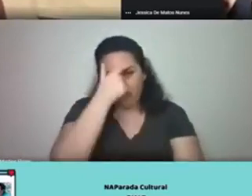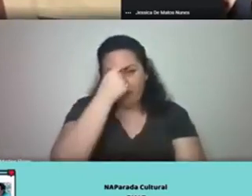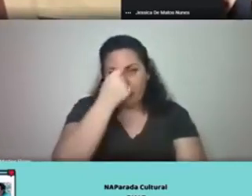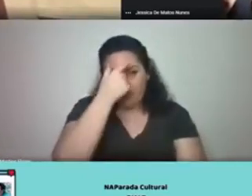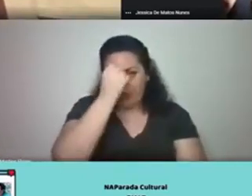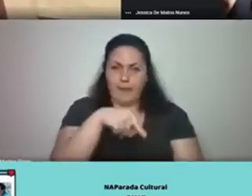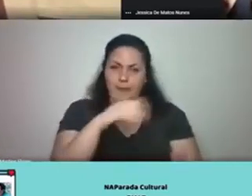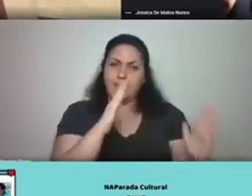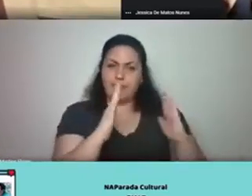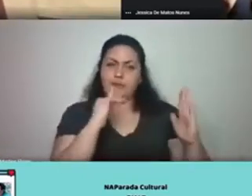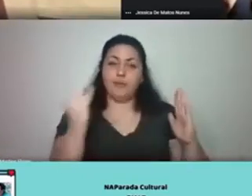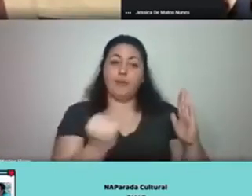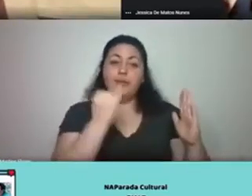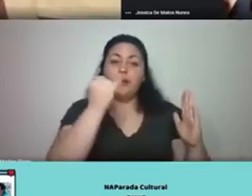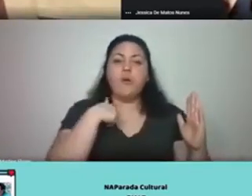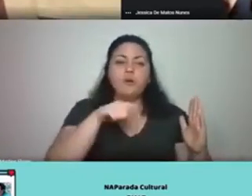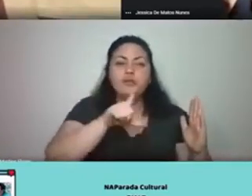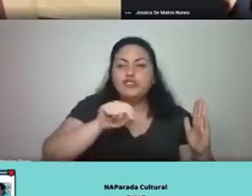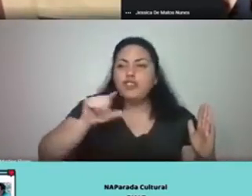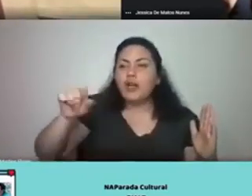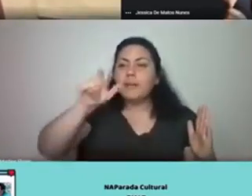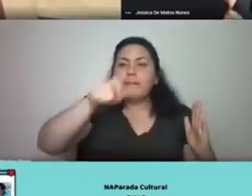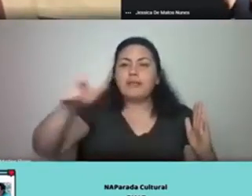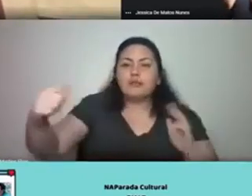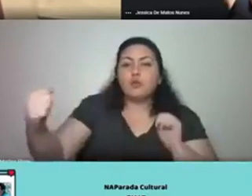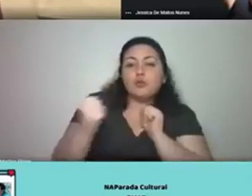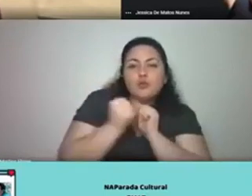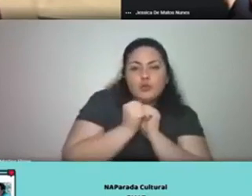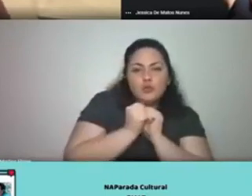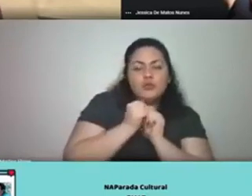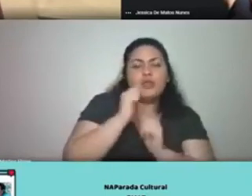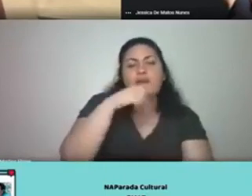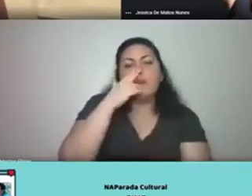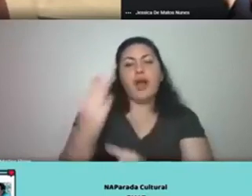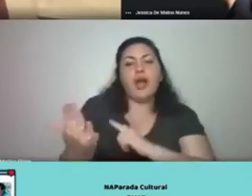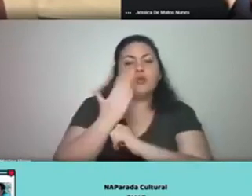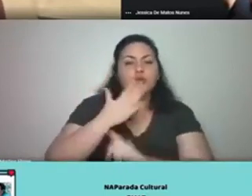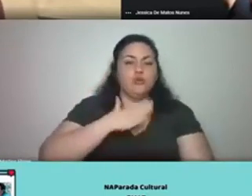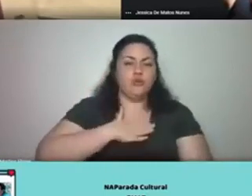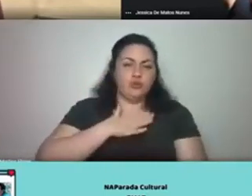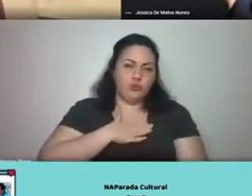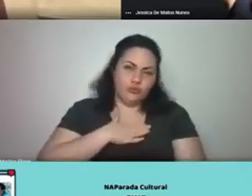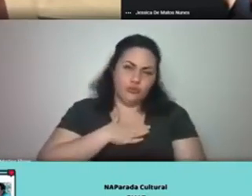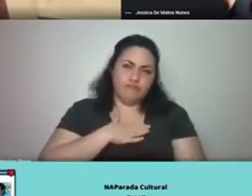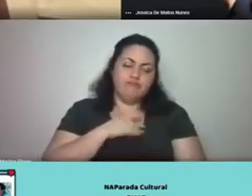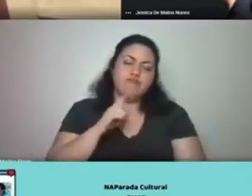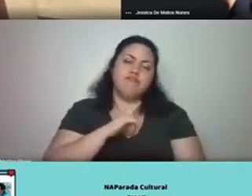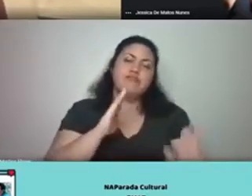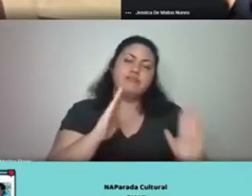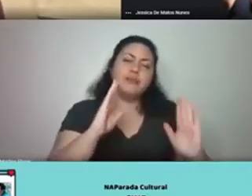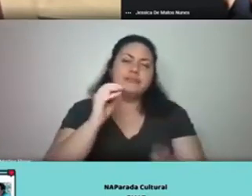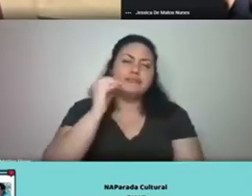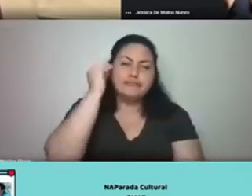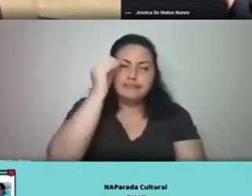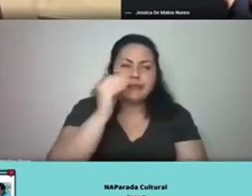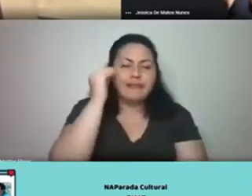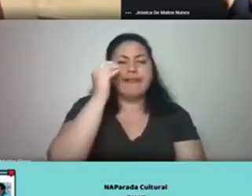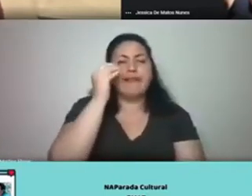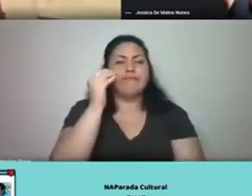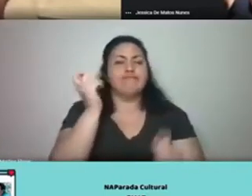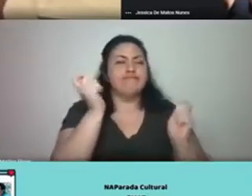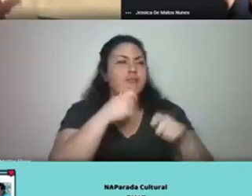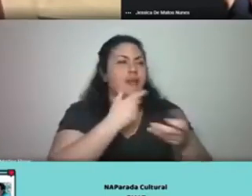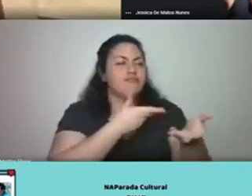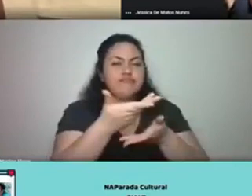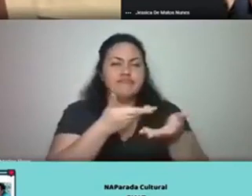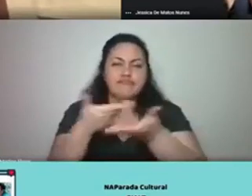assim, né? Então, nesse momento de tantas experiências, de tanta troca,